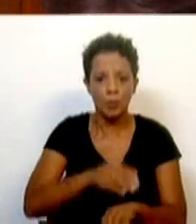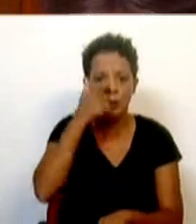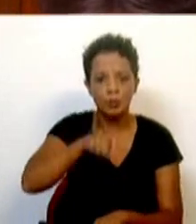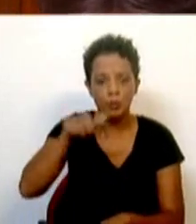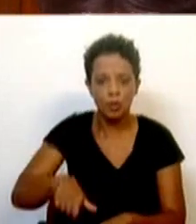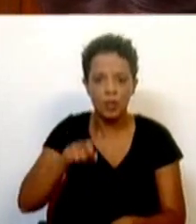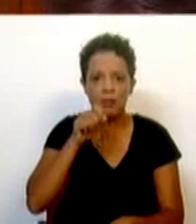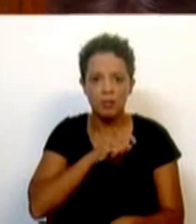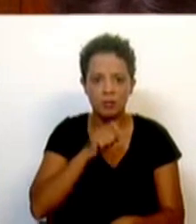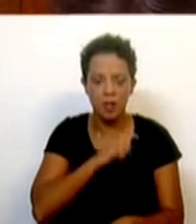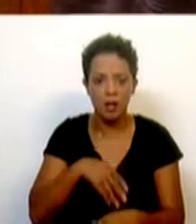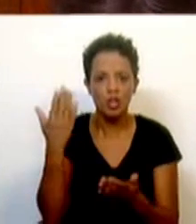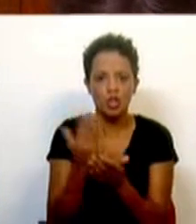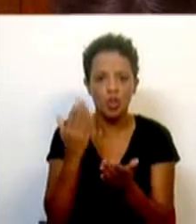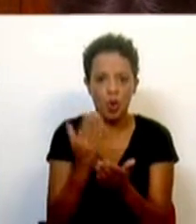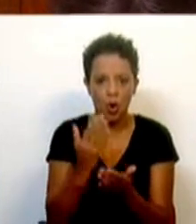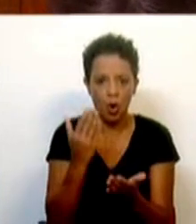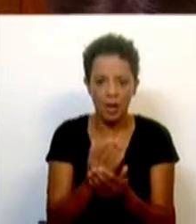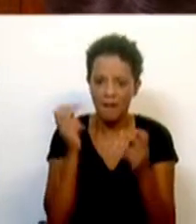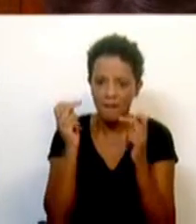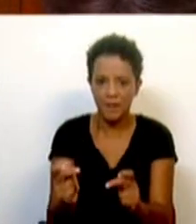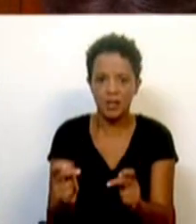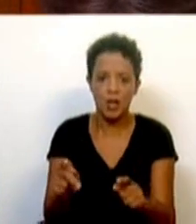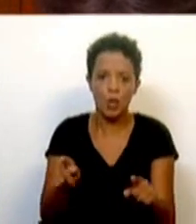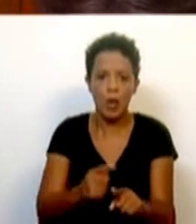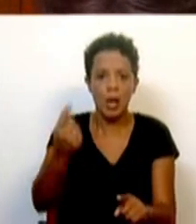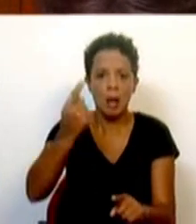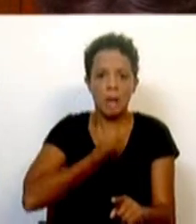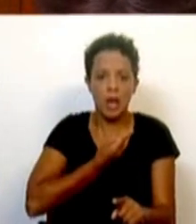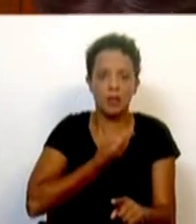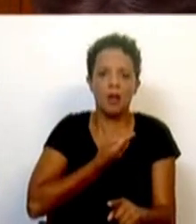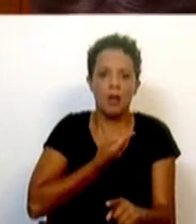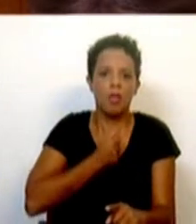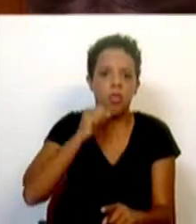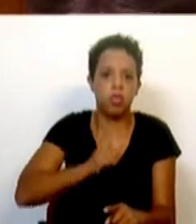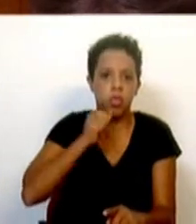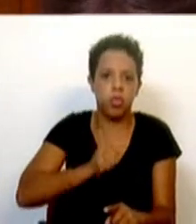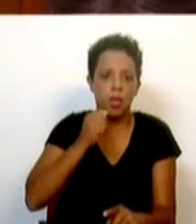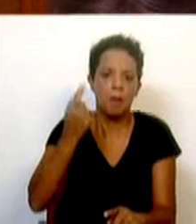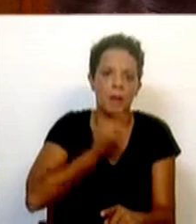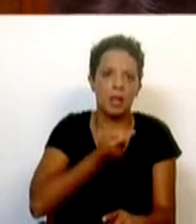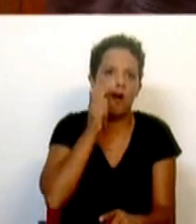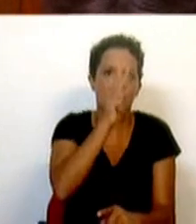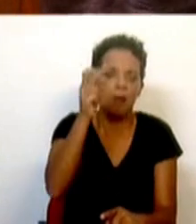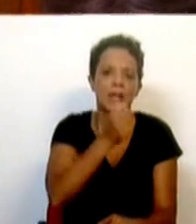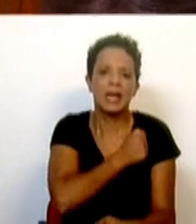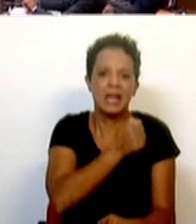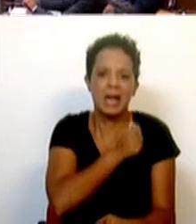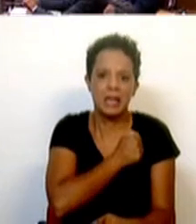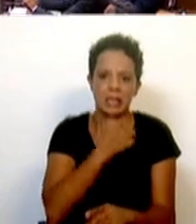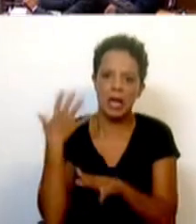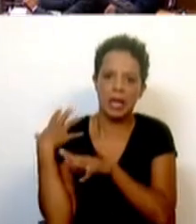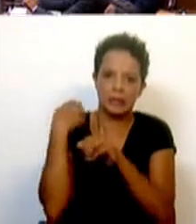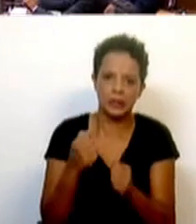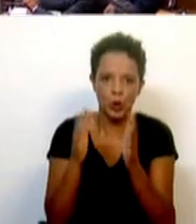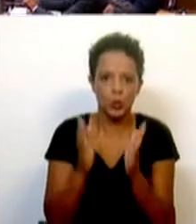possam fixar-se na escola onde ficam e não terem de andar toda a vida obrigadas a andar com a casa às costas.